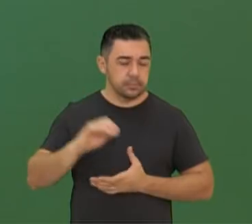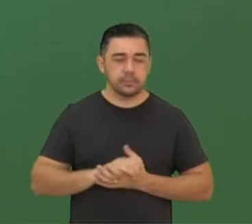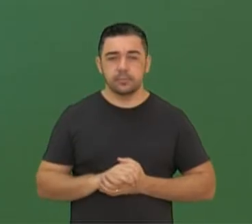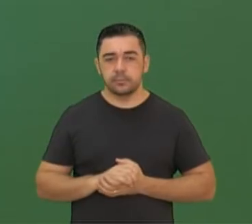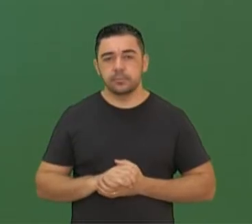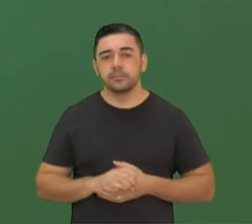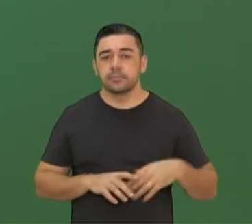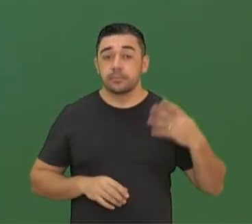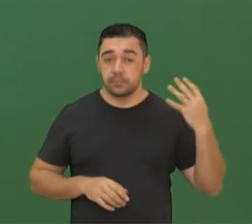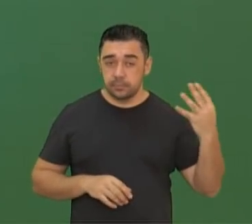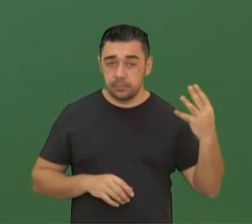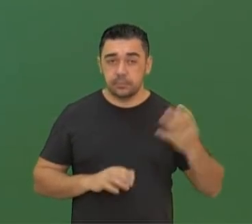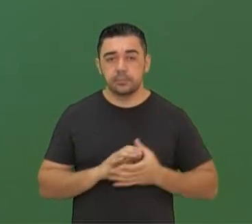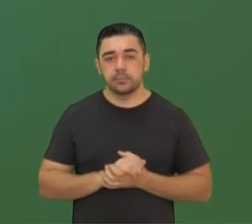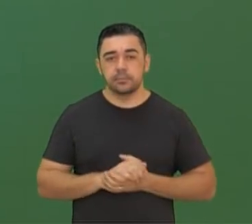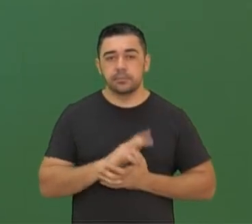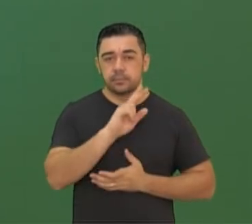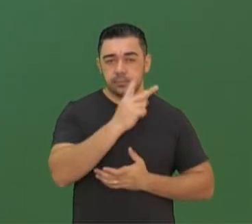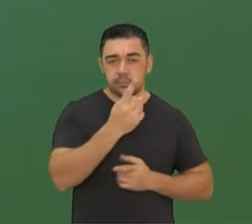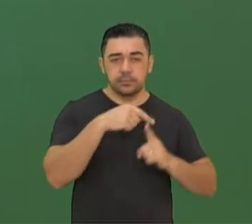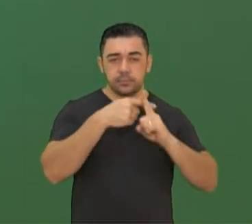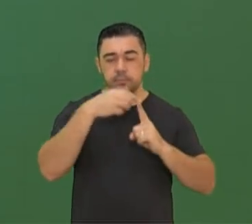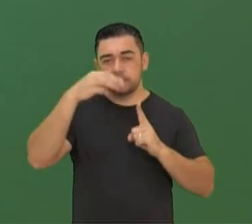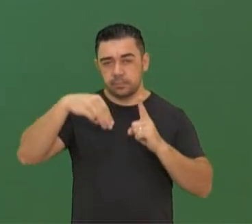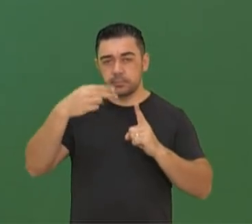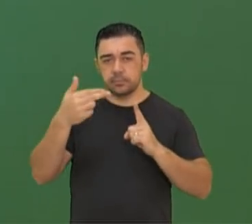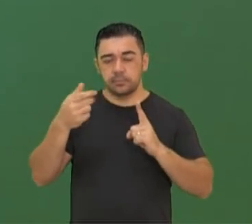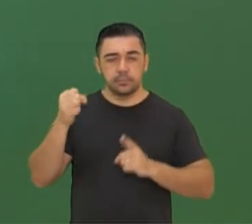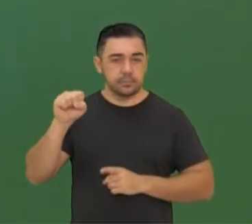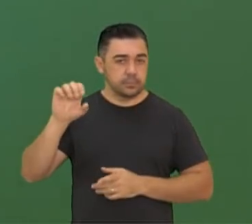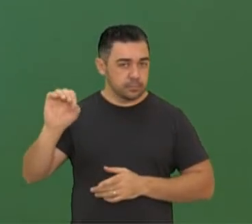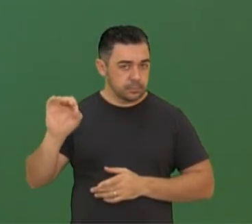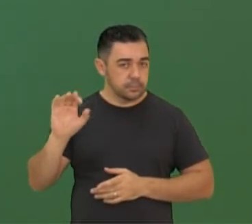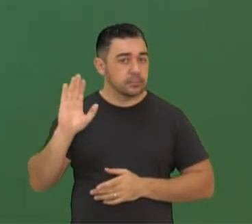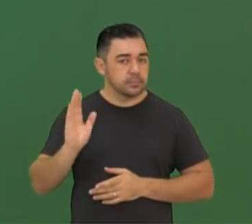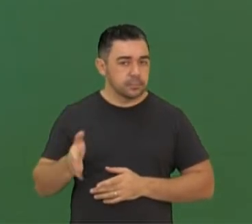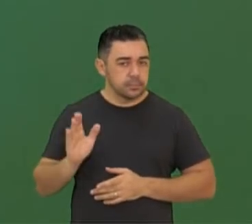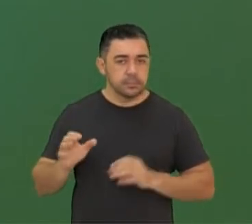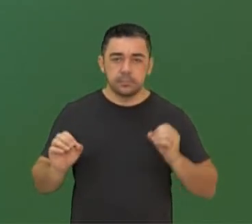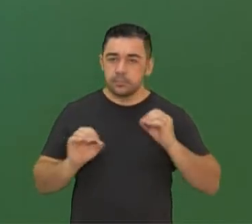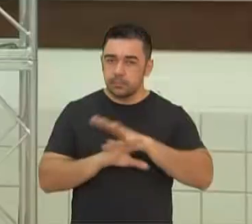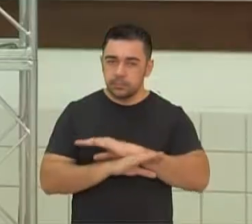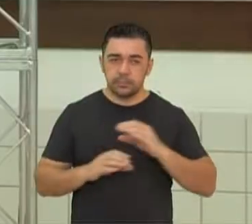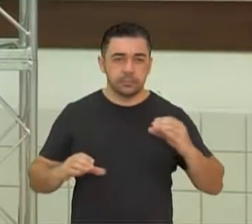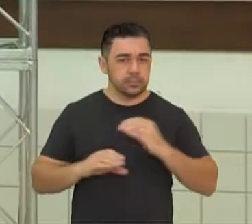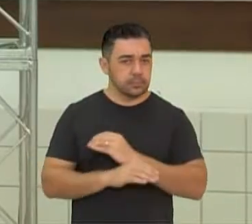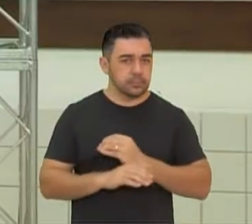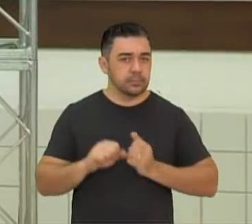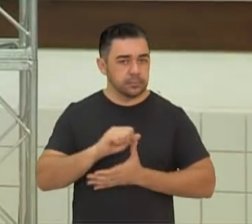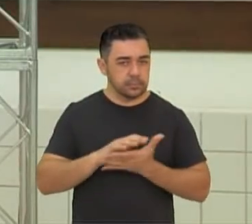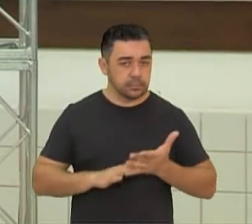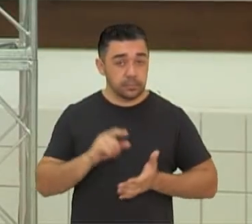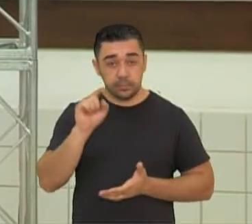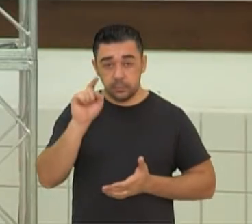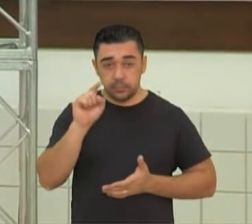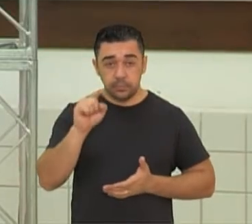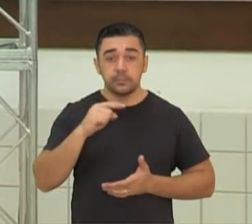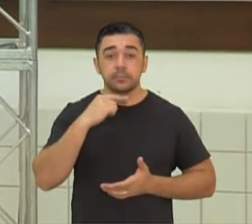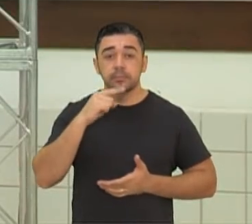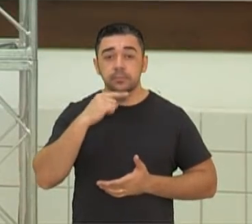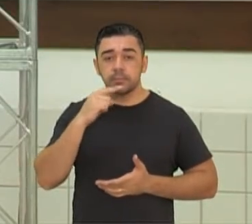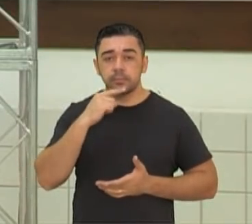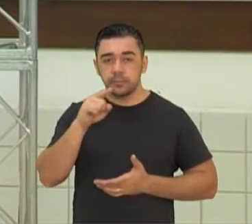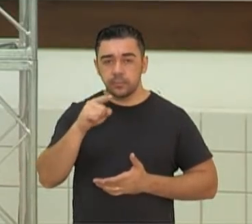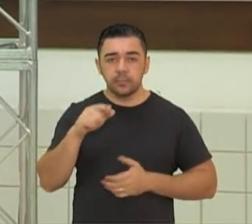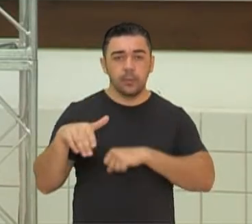h mais m é igual a 80, certo? E aí a gente tem o nosso exercício completo. Agora, para você que está escrevendo no chat